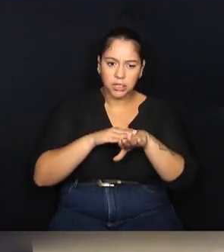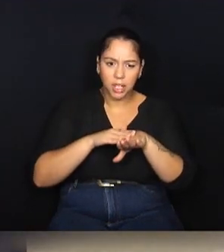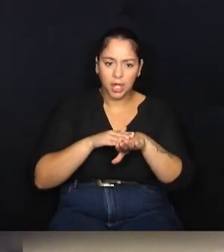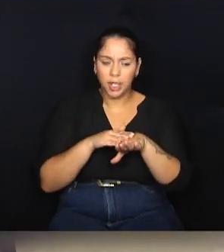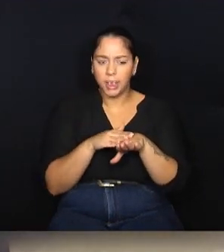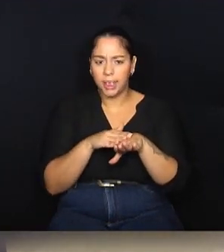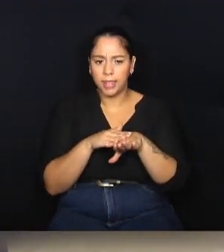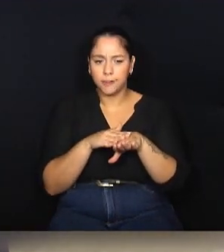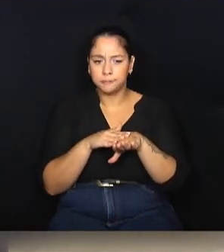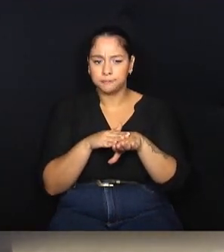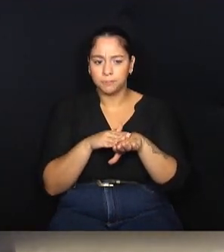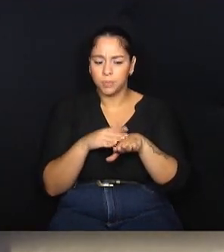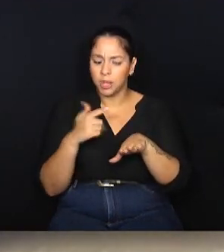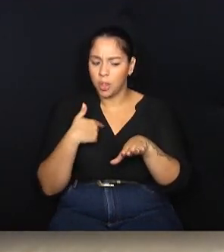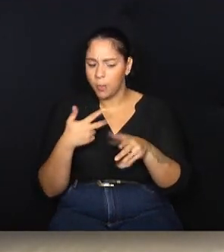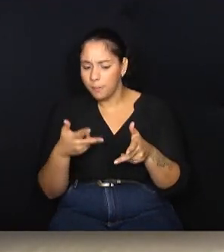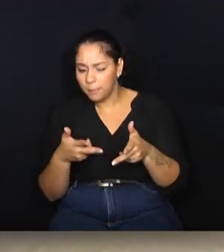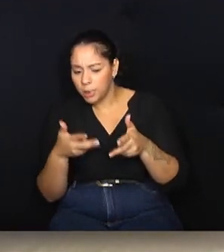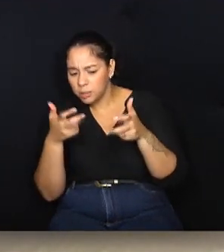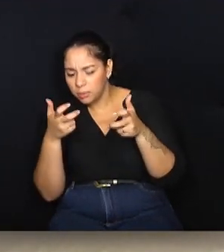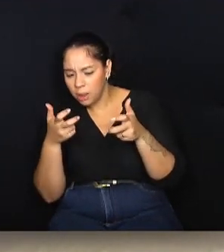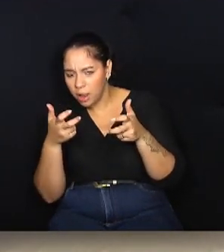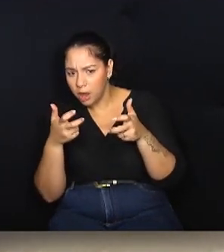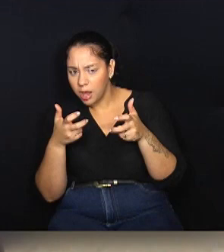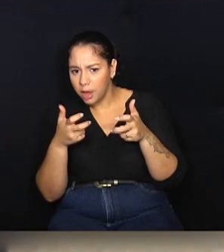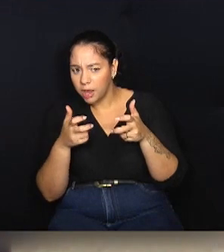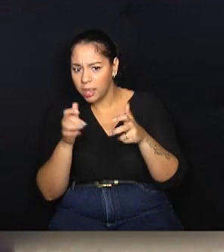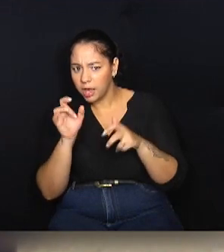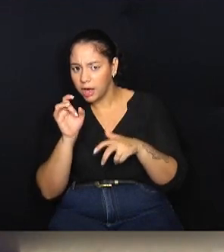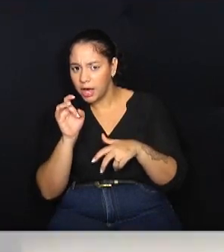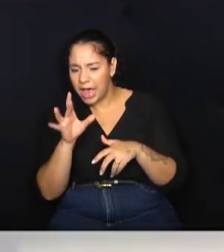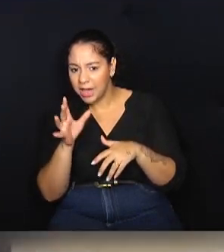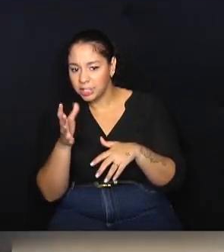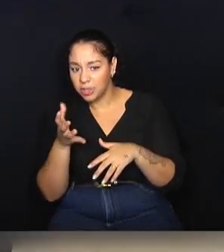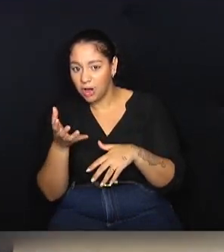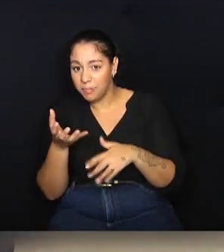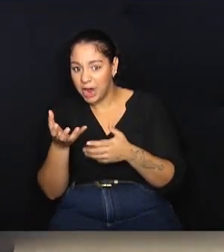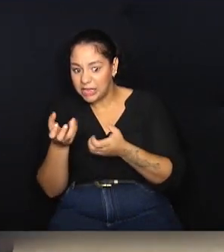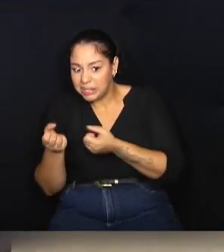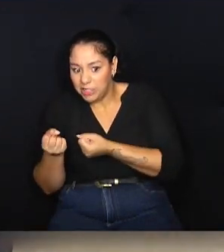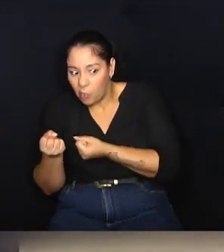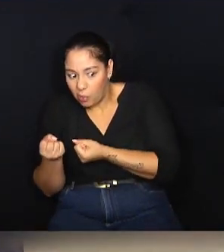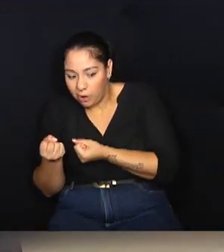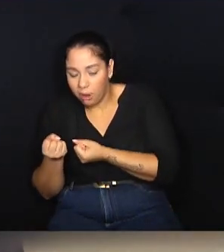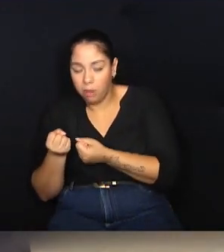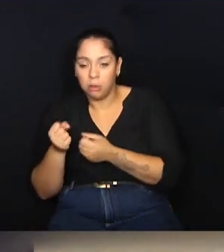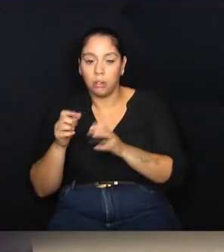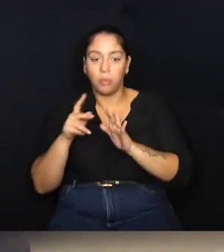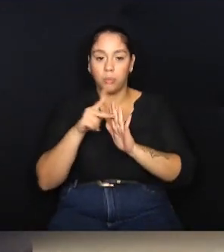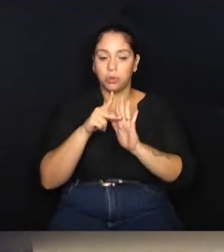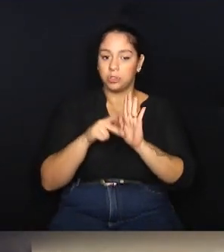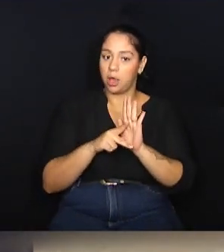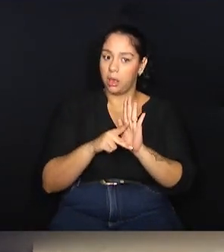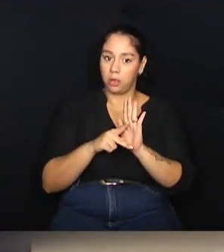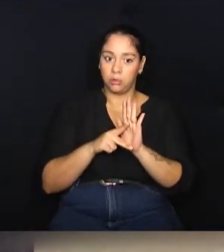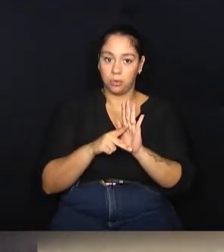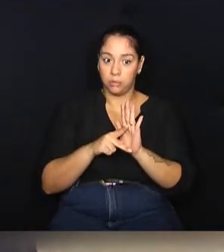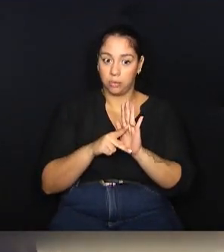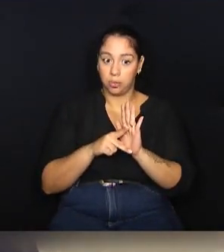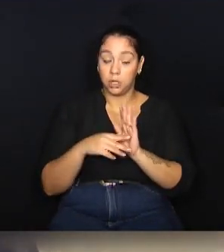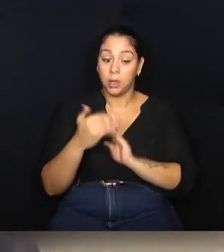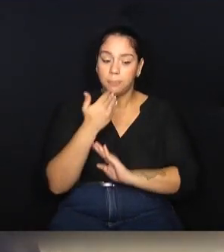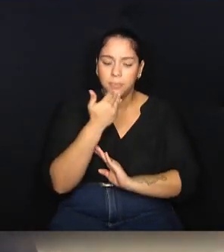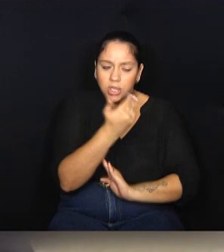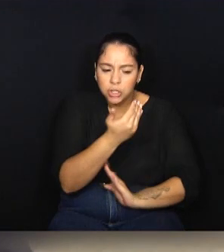atitude que eu perceba que seja apenas para segurar o projeto. Não pode começar a pedir vista apenas